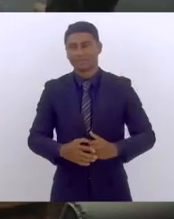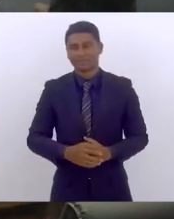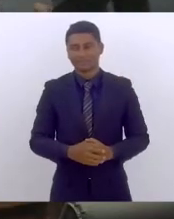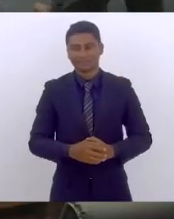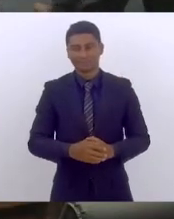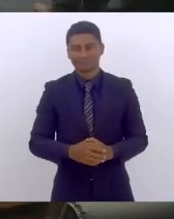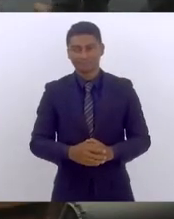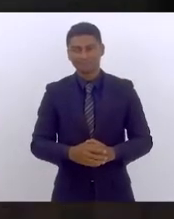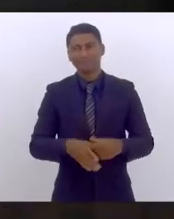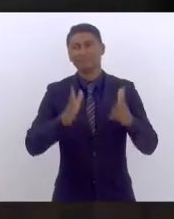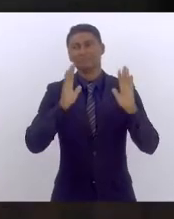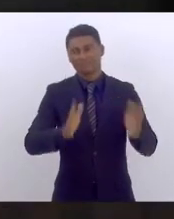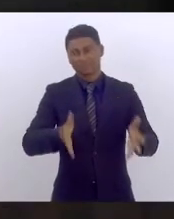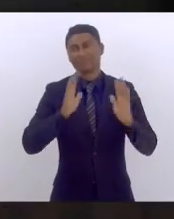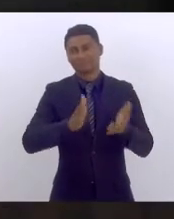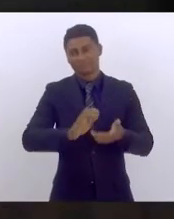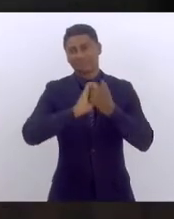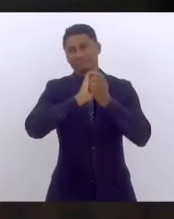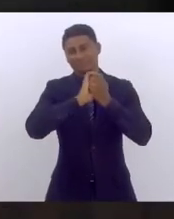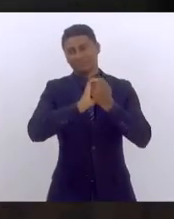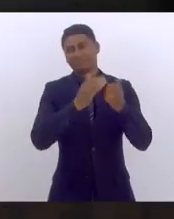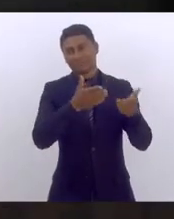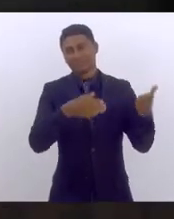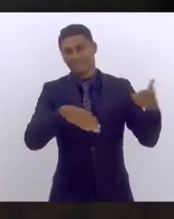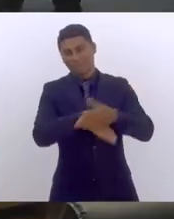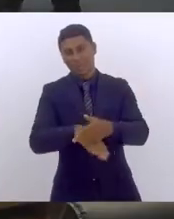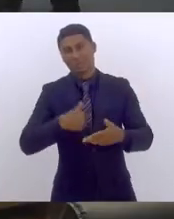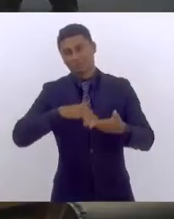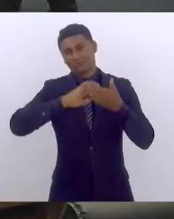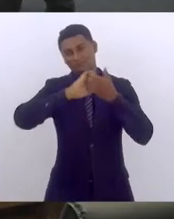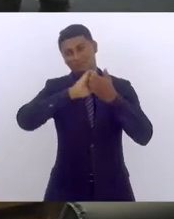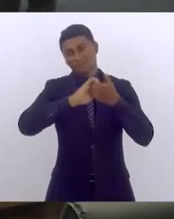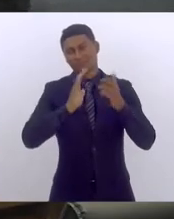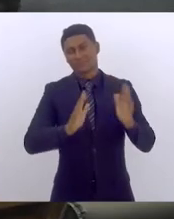Carneiro. Eu já saudei o deputado Valdec Carneiro assim que ele entrou.